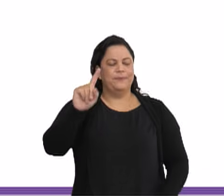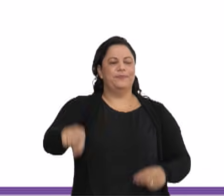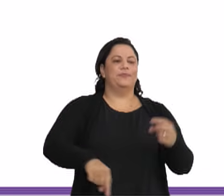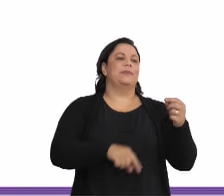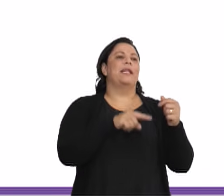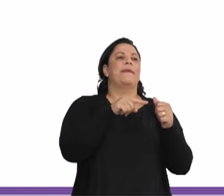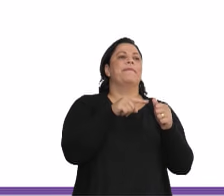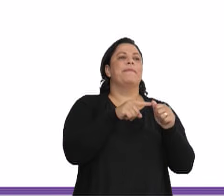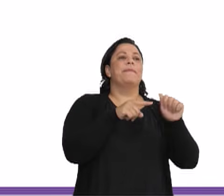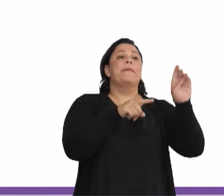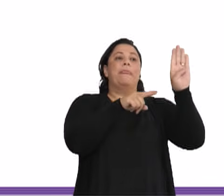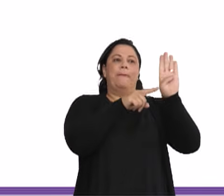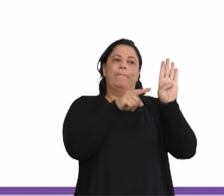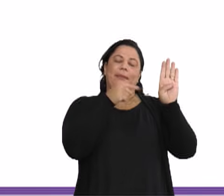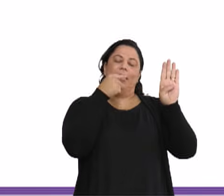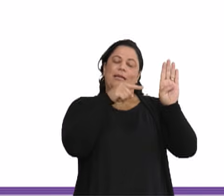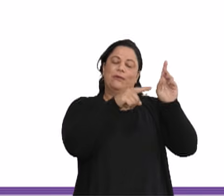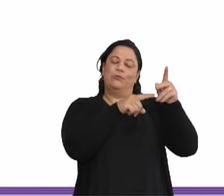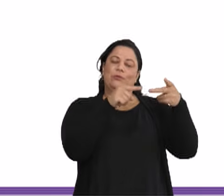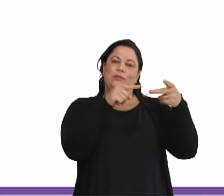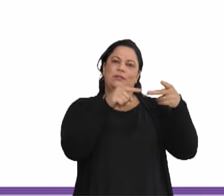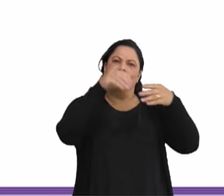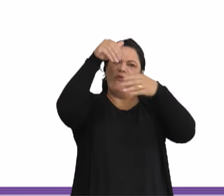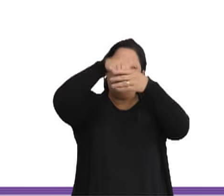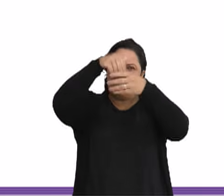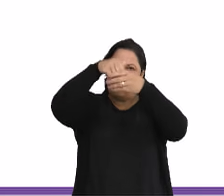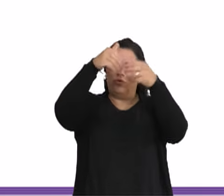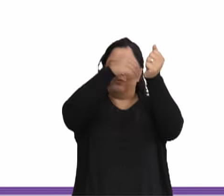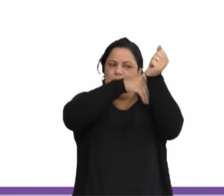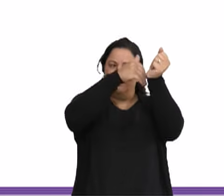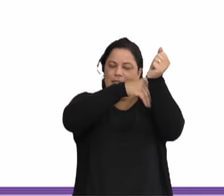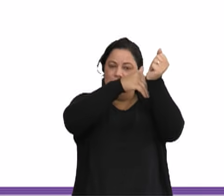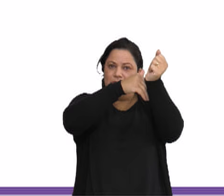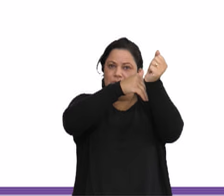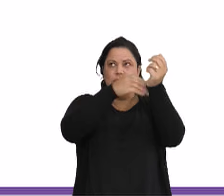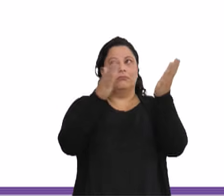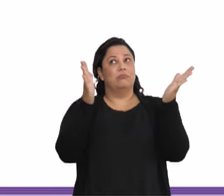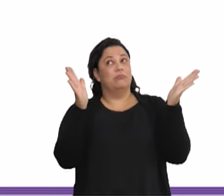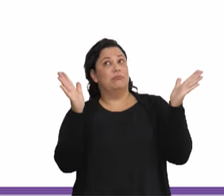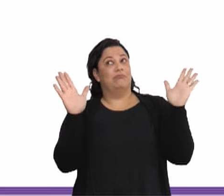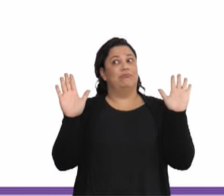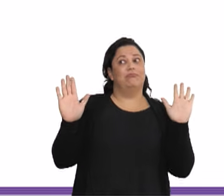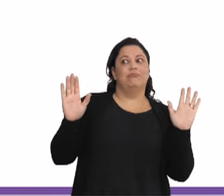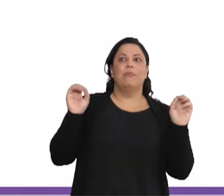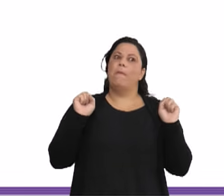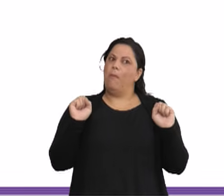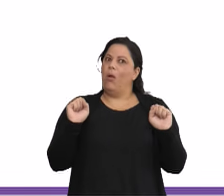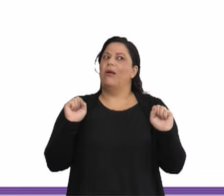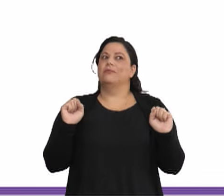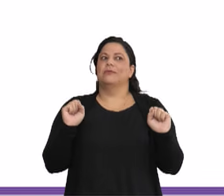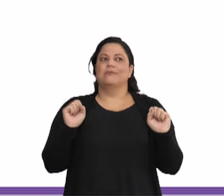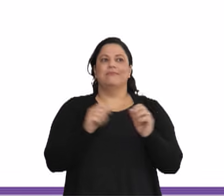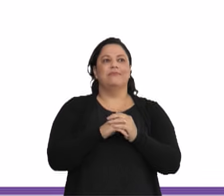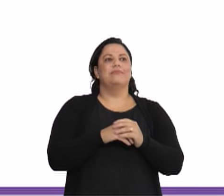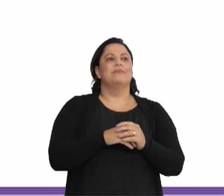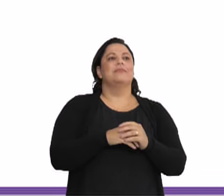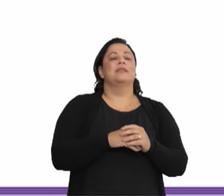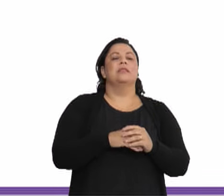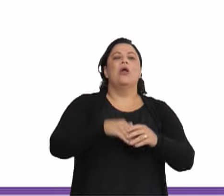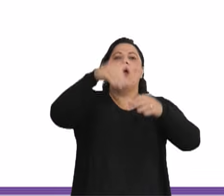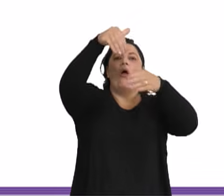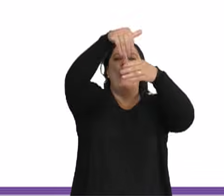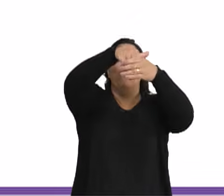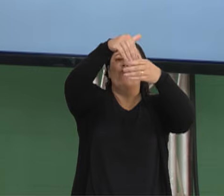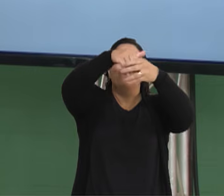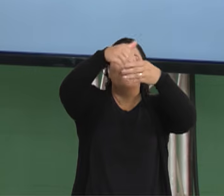ou autorizou o voto secreto. Opa, essa aí pode ser. Ela criou o voto aberto.